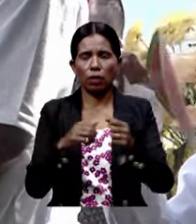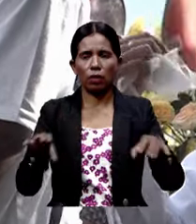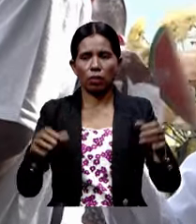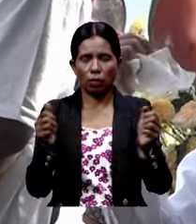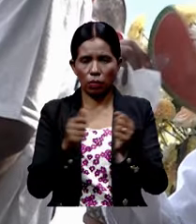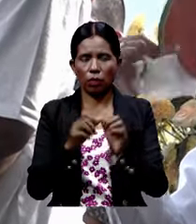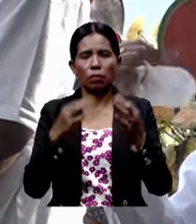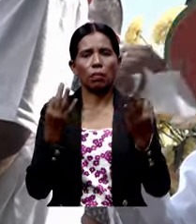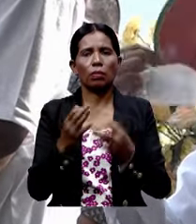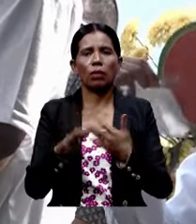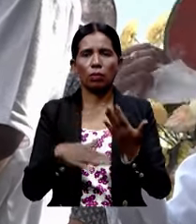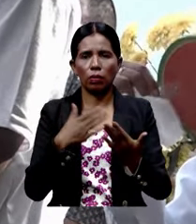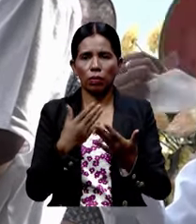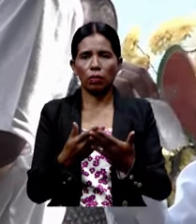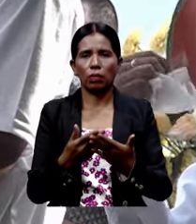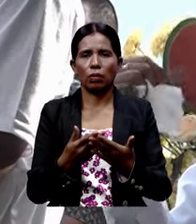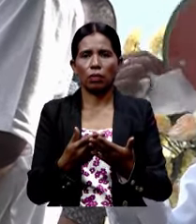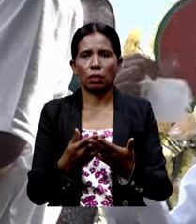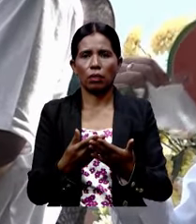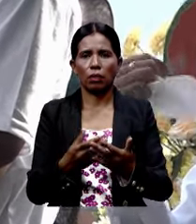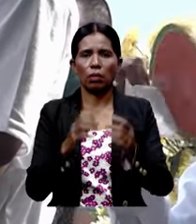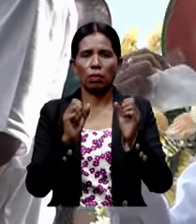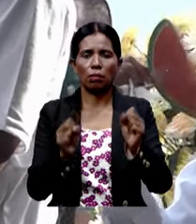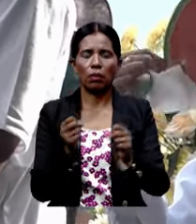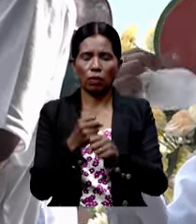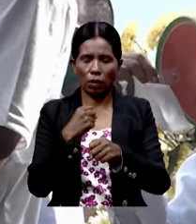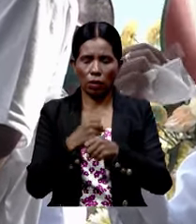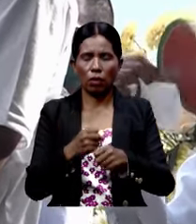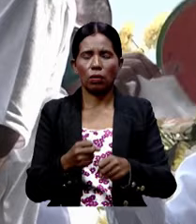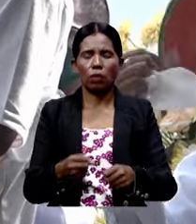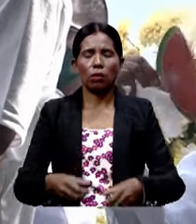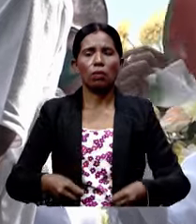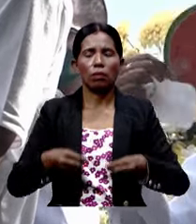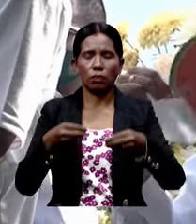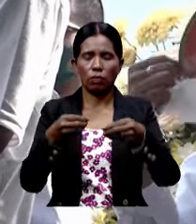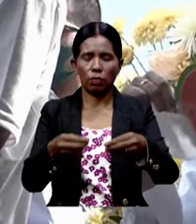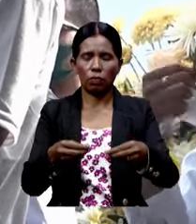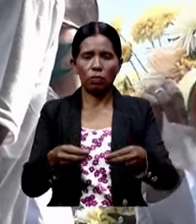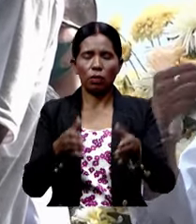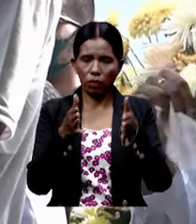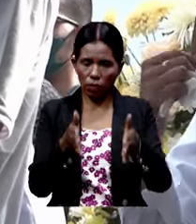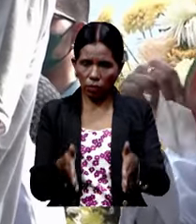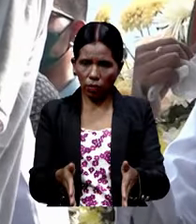né? Onde ela realiza a cerimônia, né?